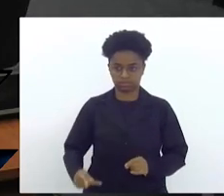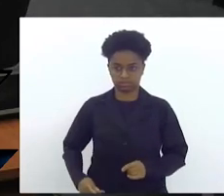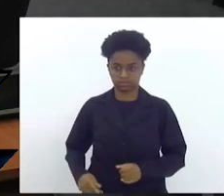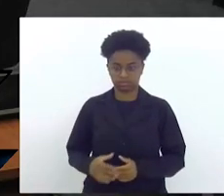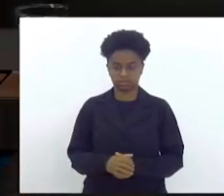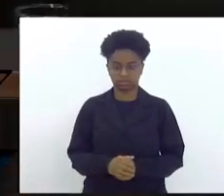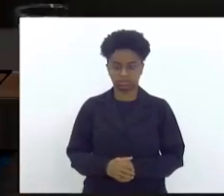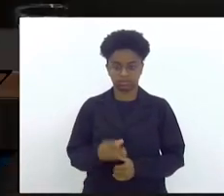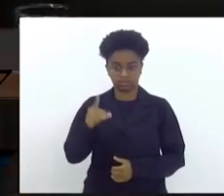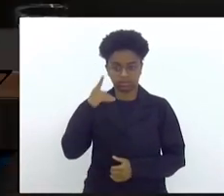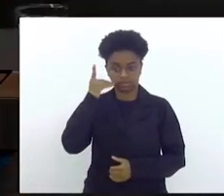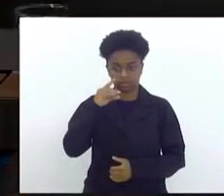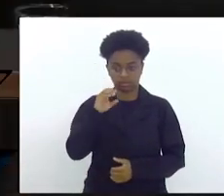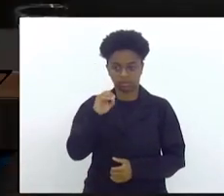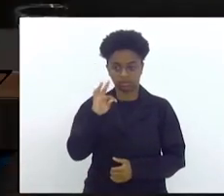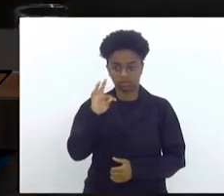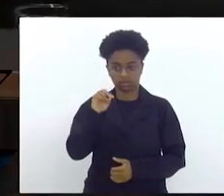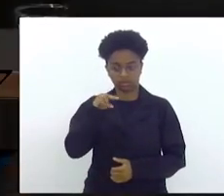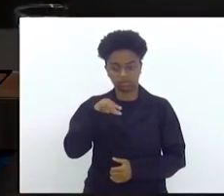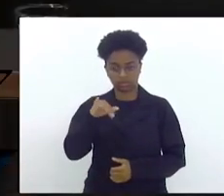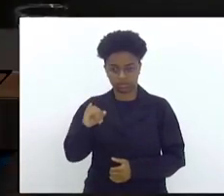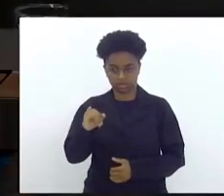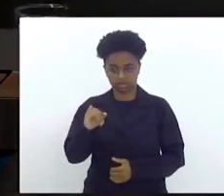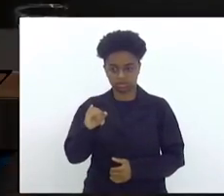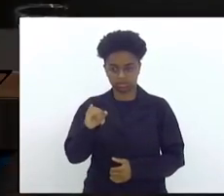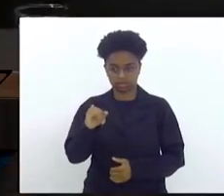Deputado Antônio de Paula